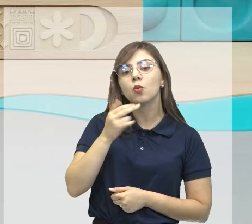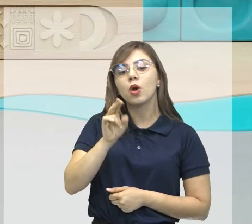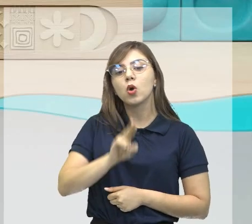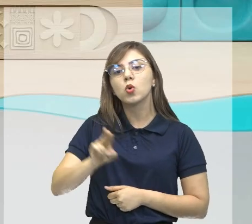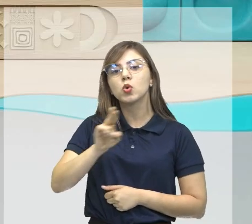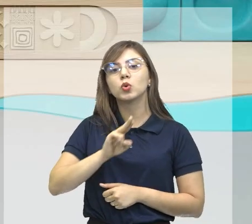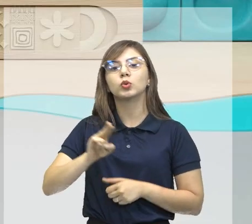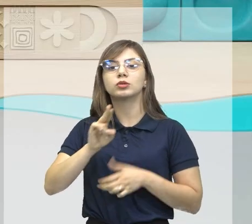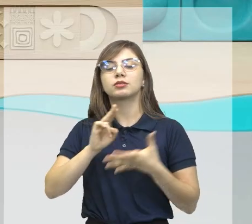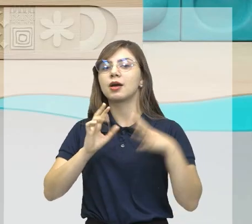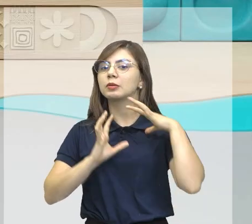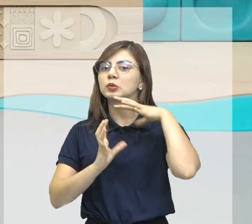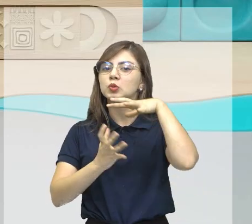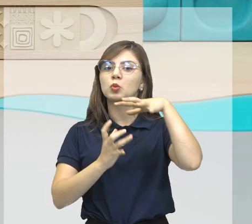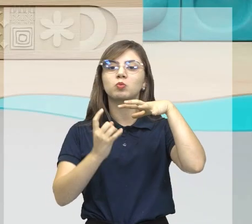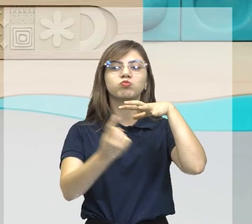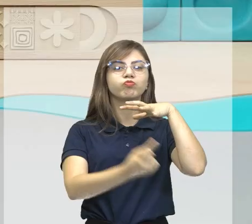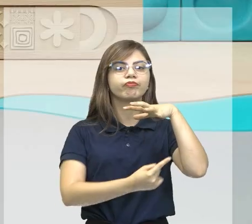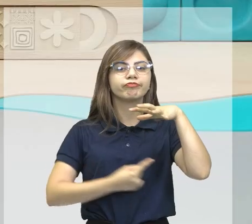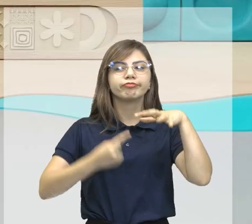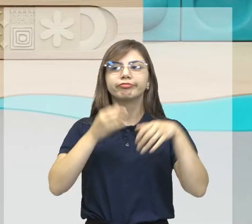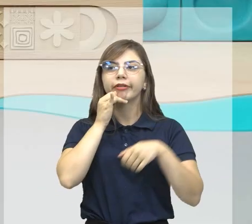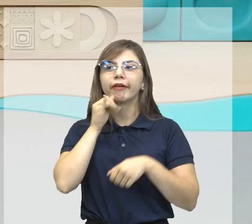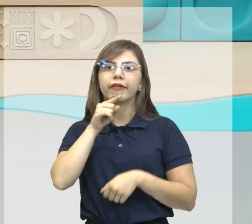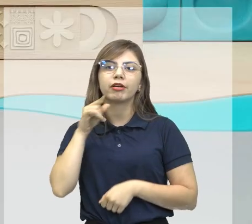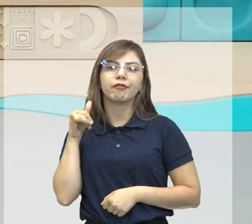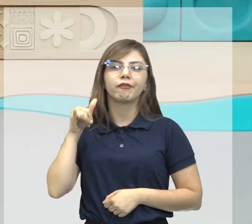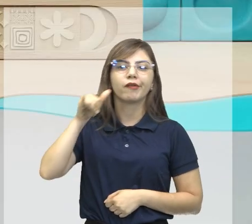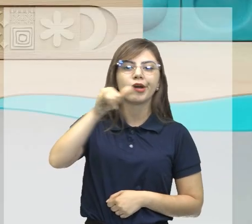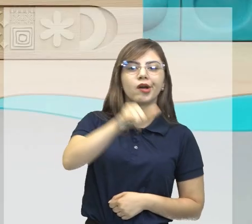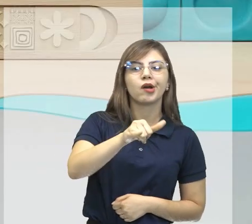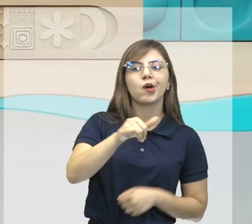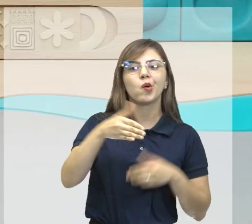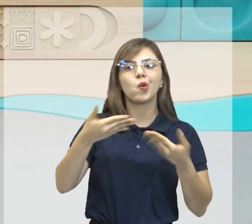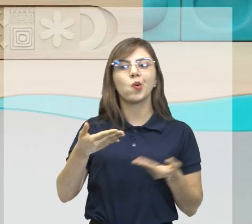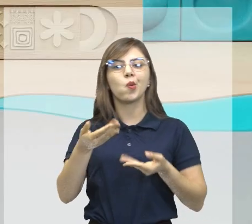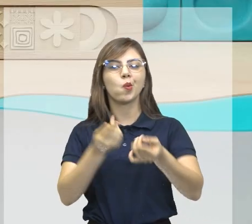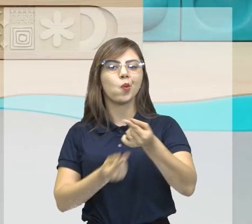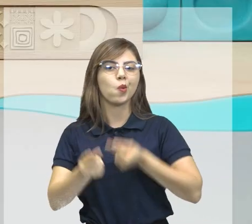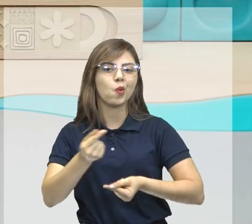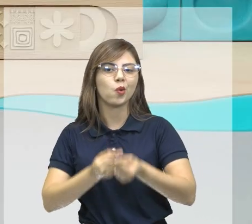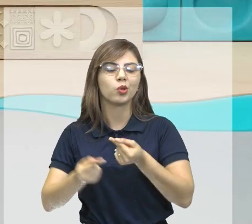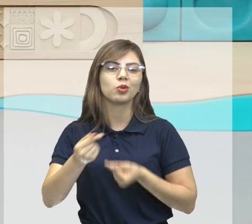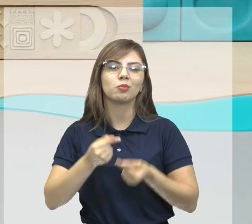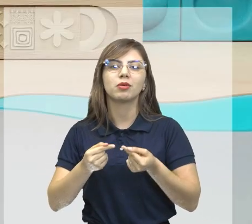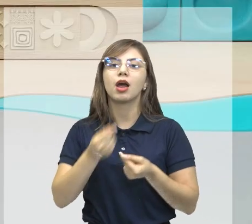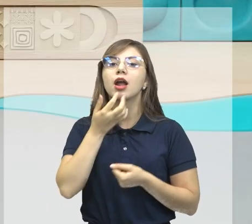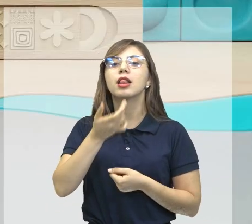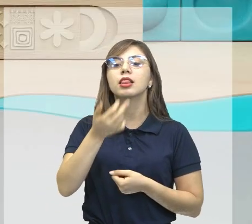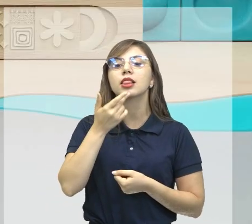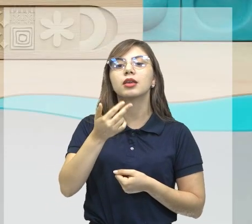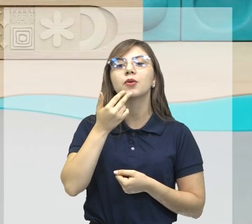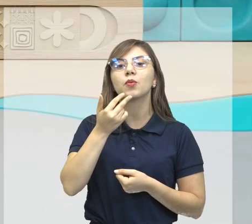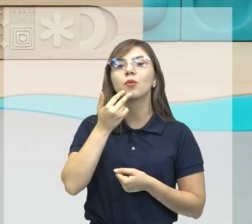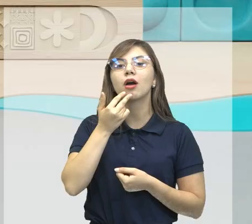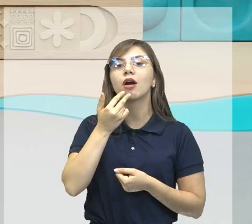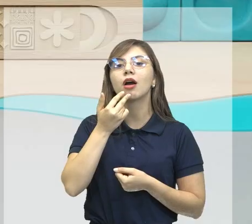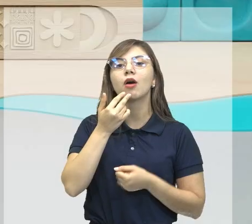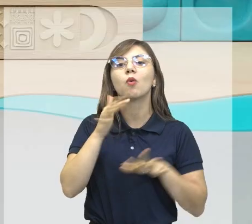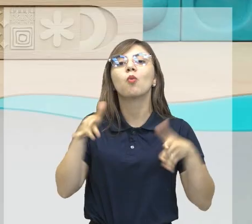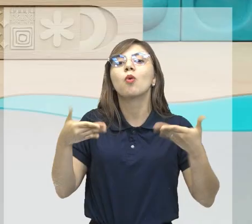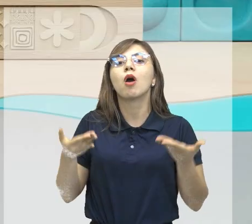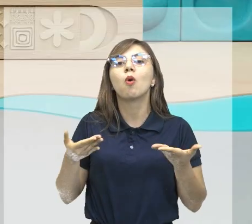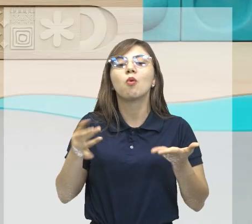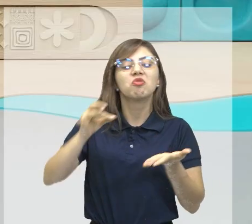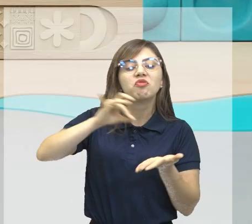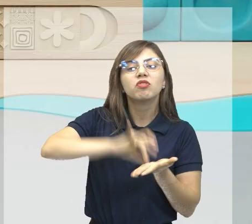e negócios. Então, se você sai, né, do país, a língua oficial que você vai ver aí nos